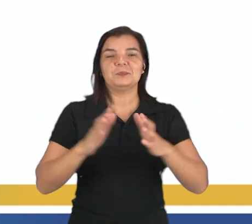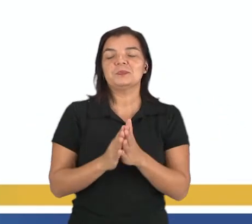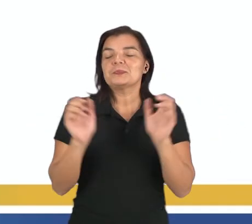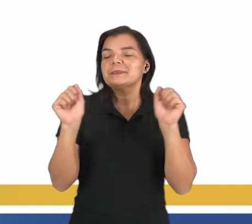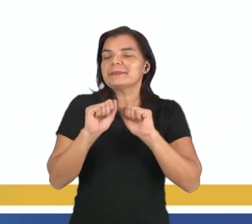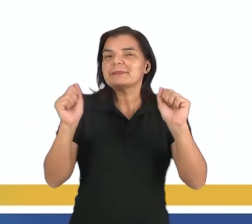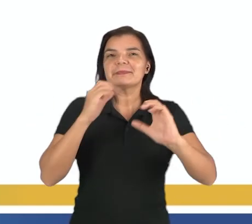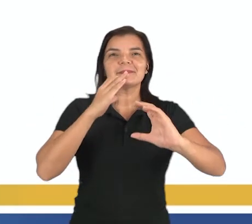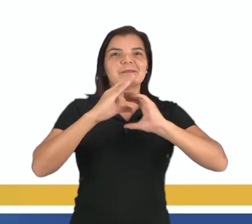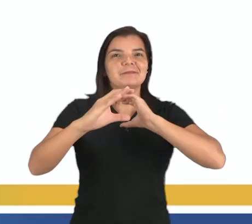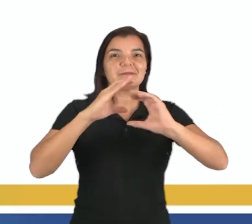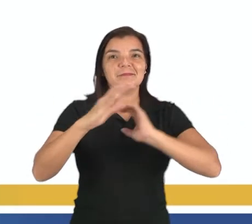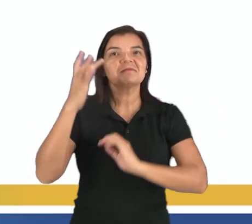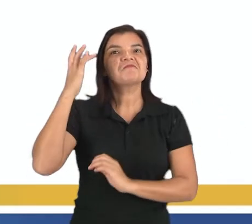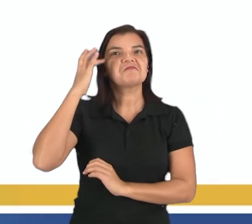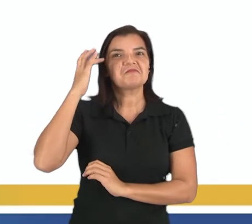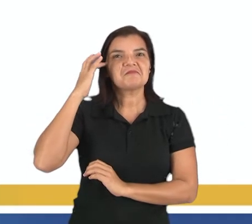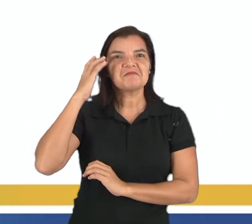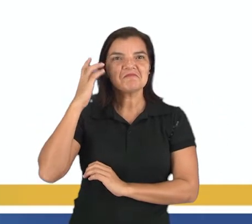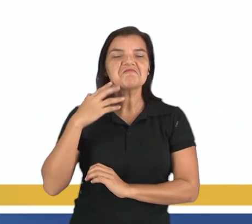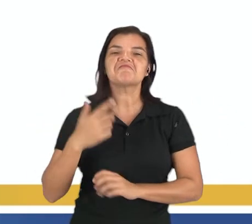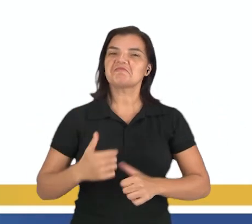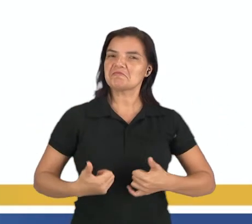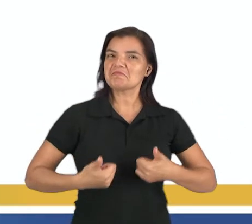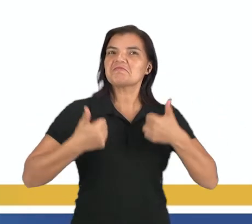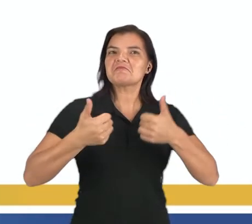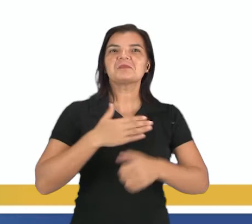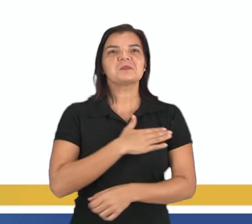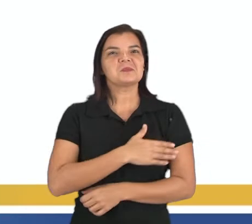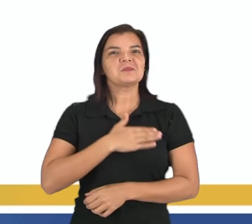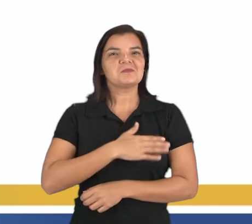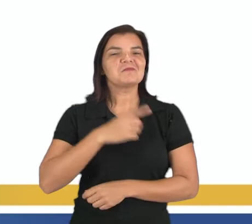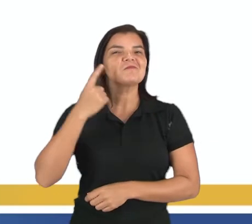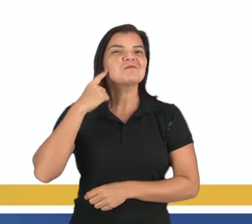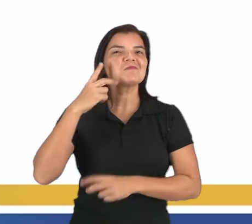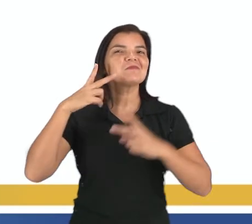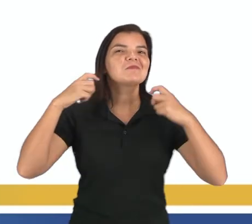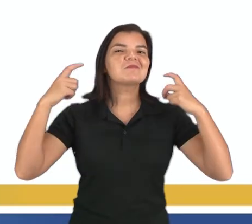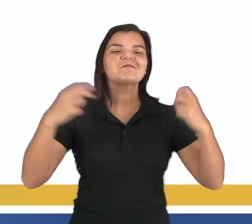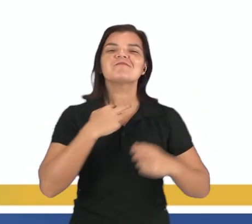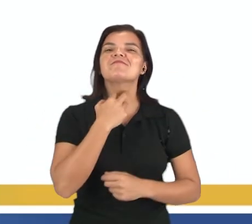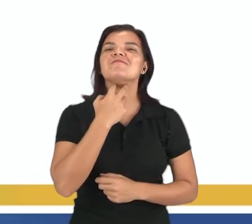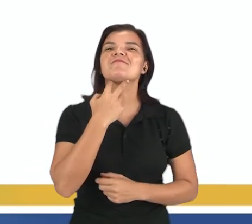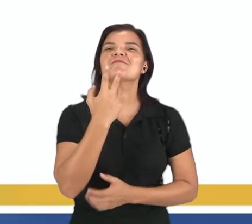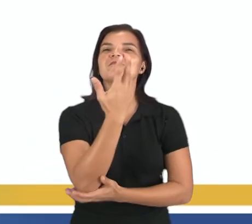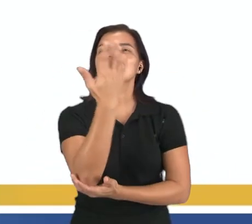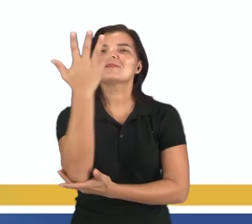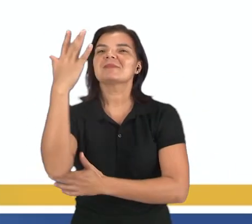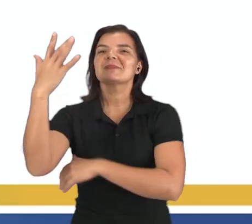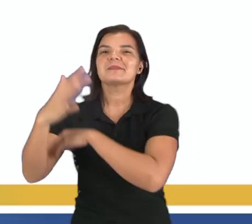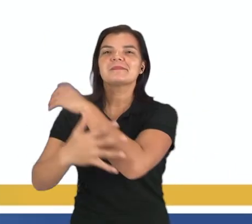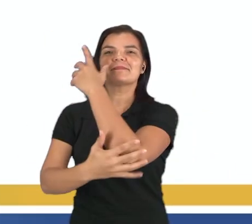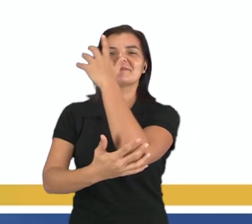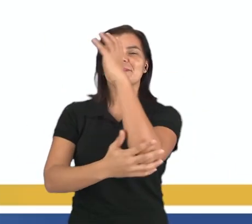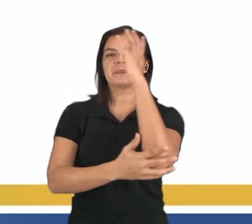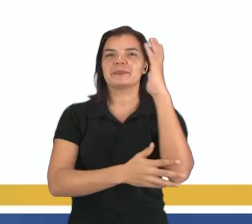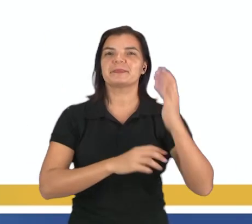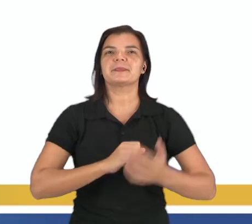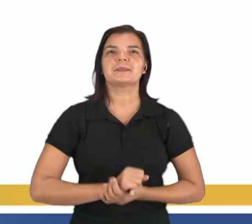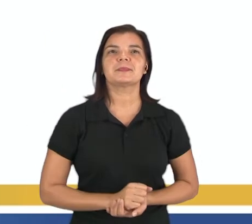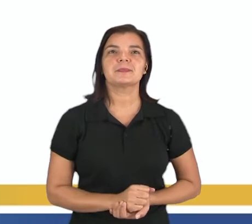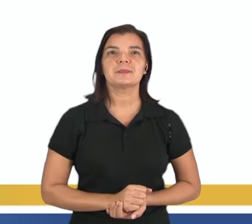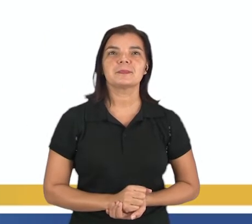Eu adorava cantar e achava que estava abafando. Gostava de ouvir o eco da minha voz mata